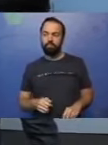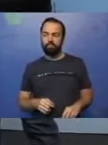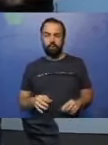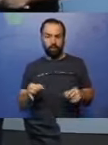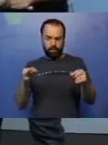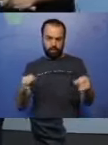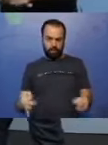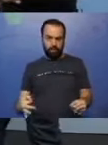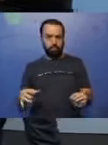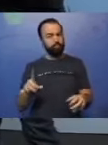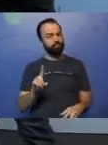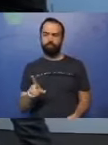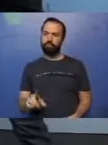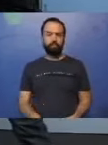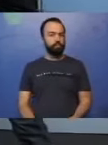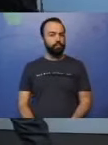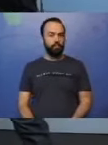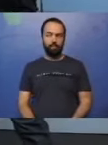que é que isso significa?